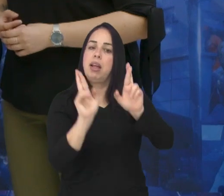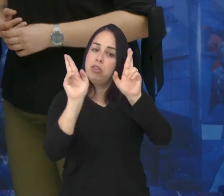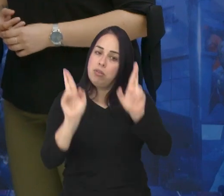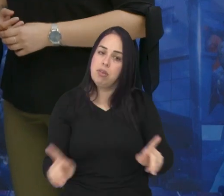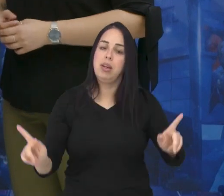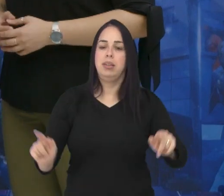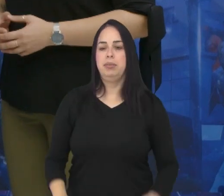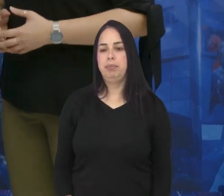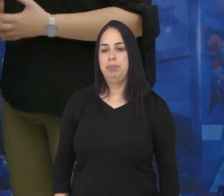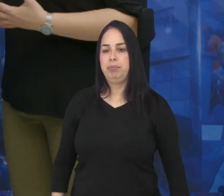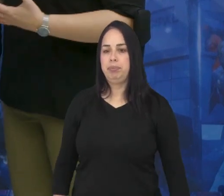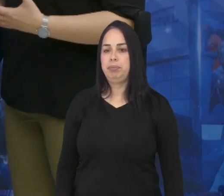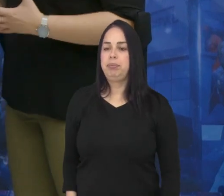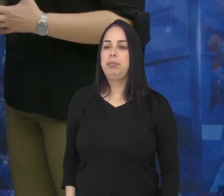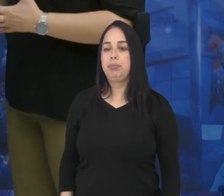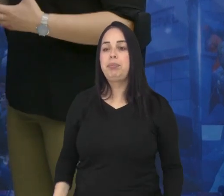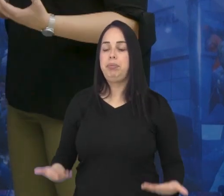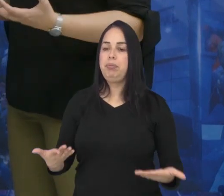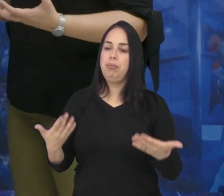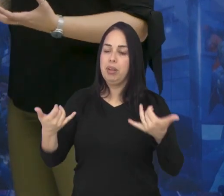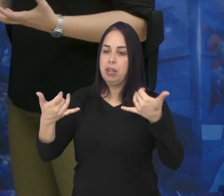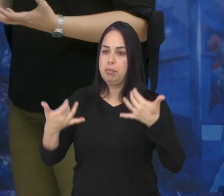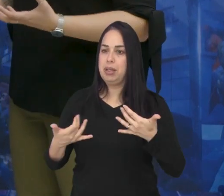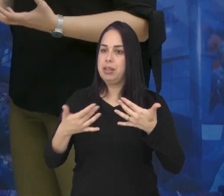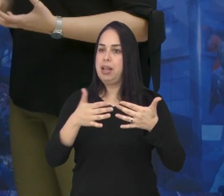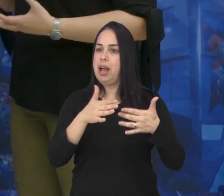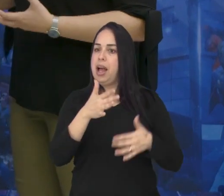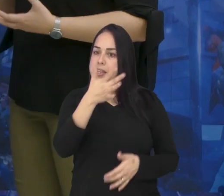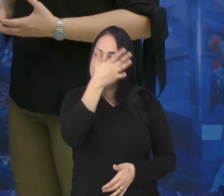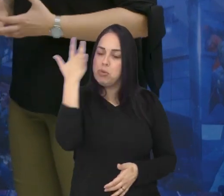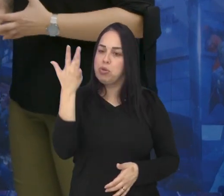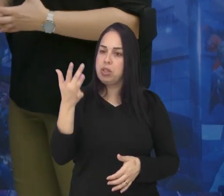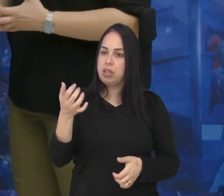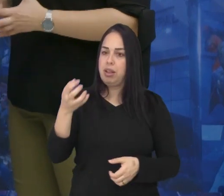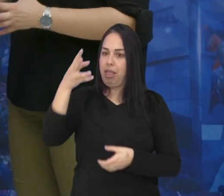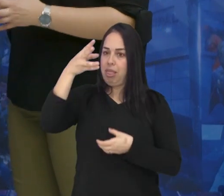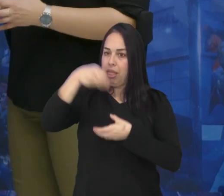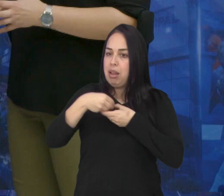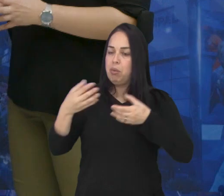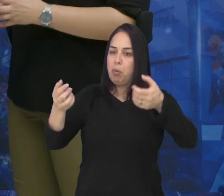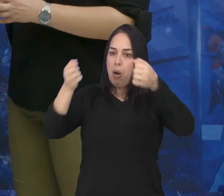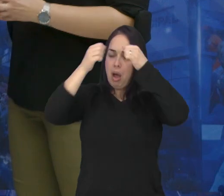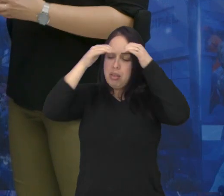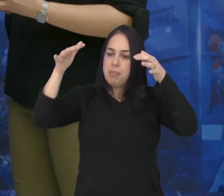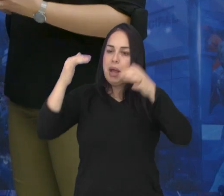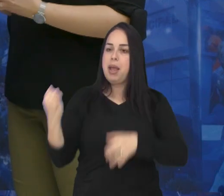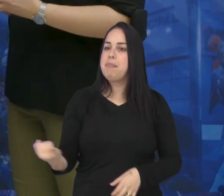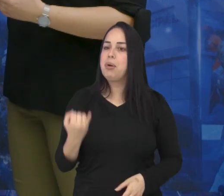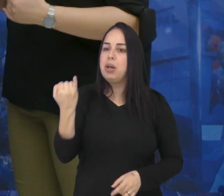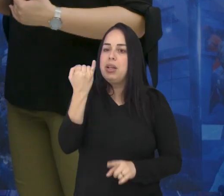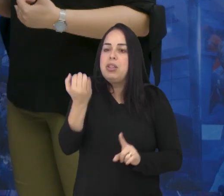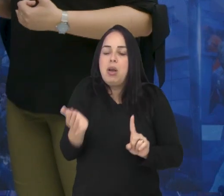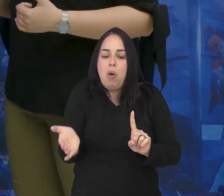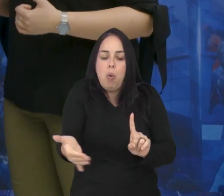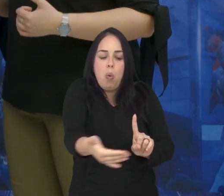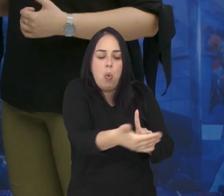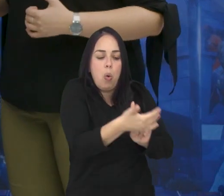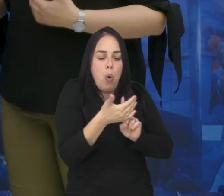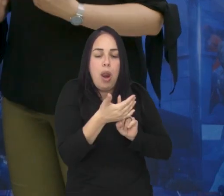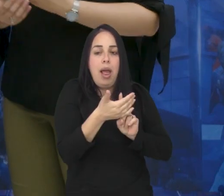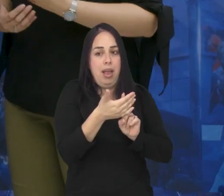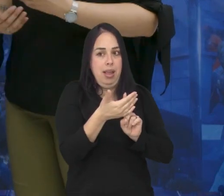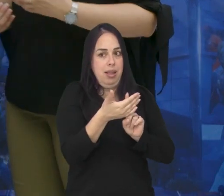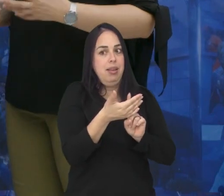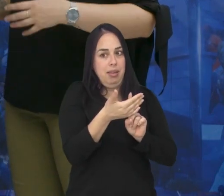entender a diferença. Quando a gente está falando das pessoas com autismo, como o senhor mencionou, é importante também fazer esse acolhimento com